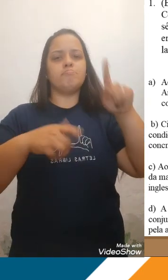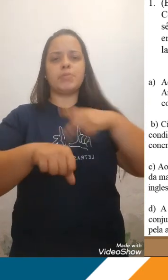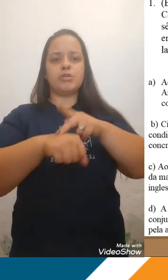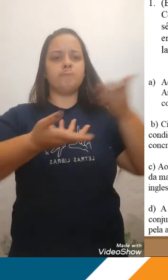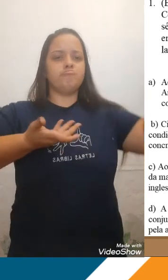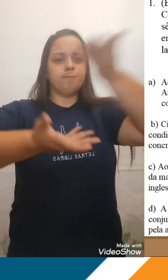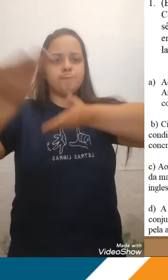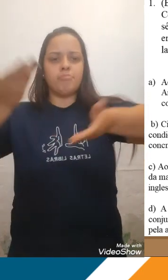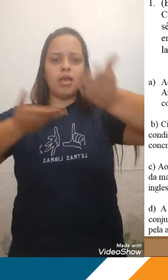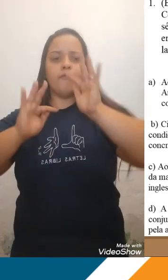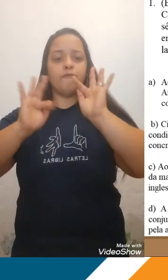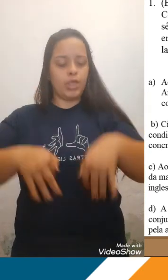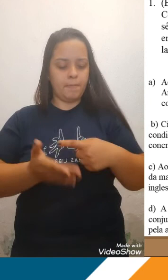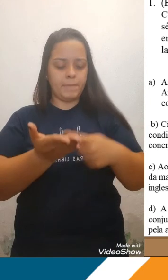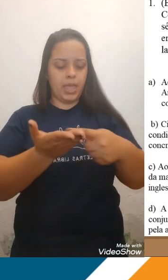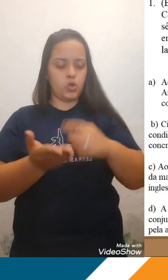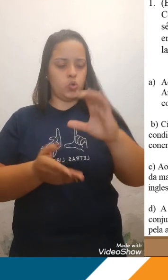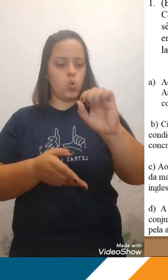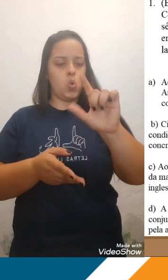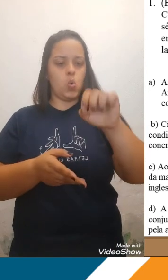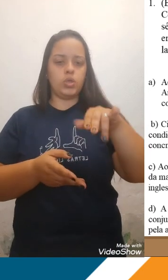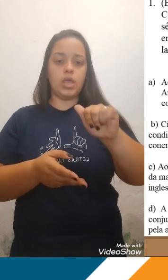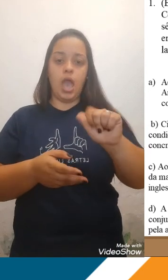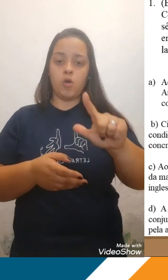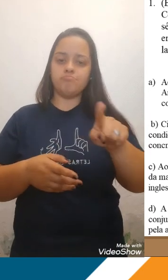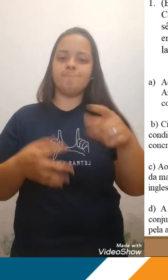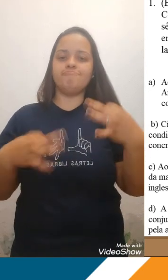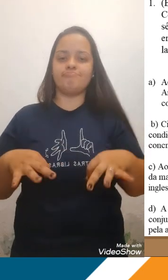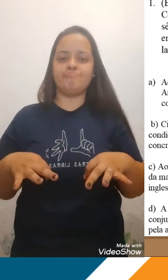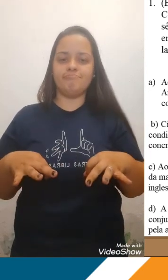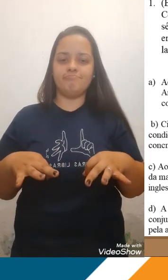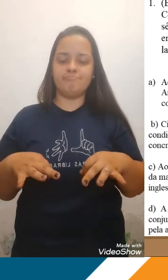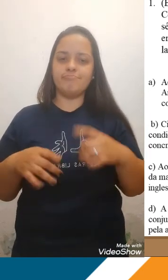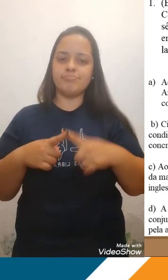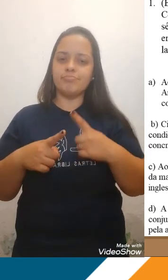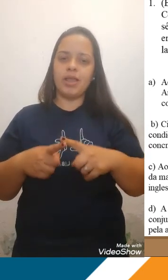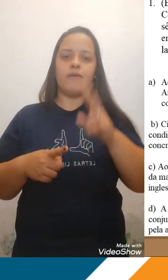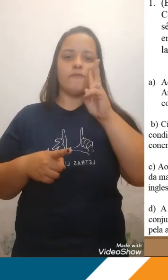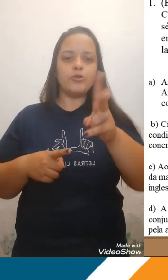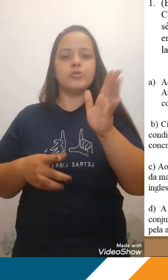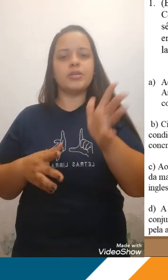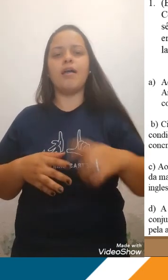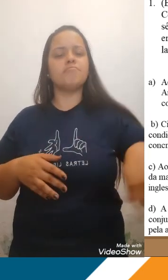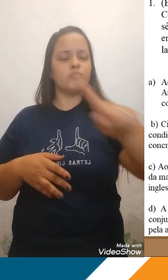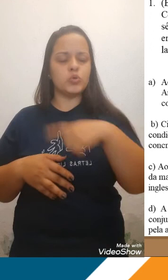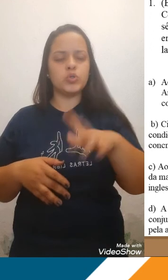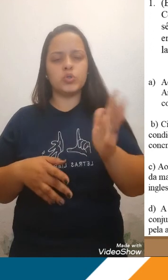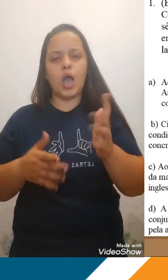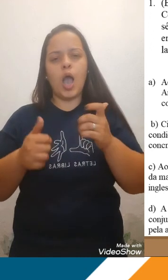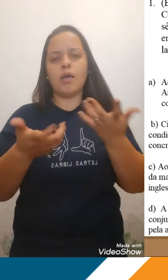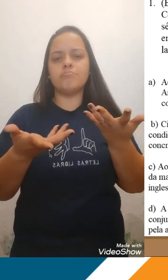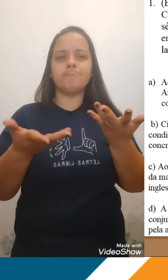fim ao Pacto Colonial. Essa sim é a alternativa correta, considerando tudo o que nós acompanhamos